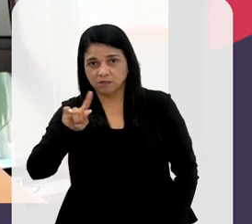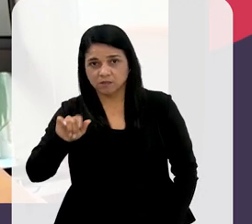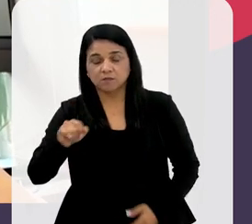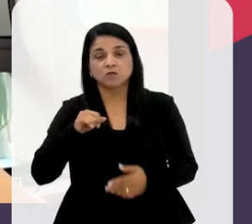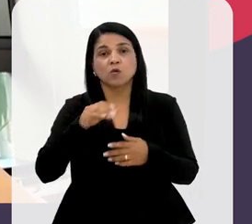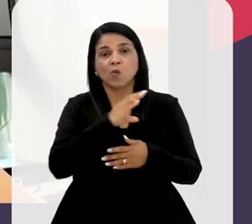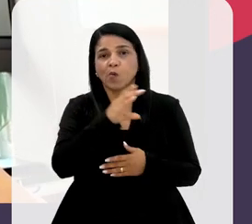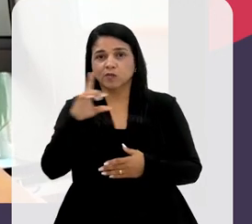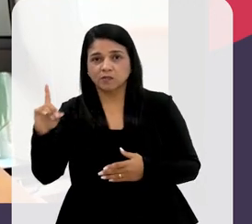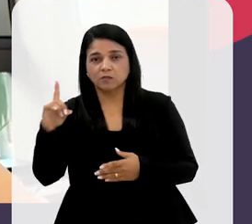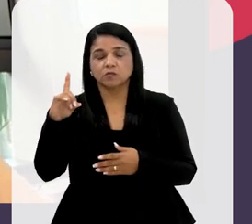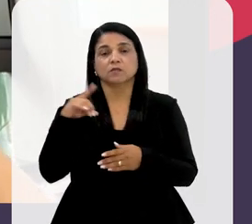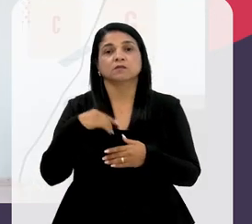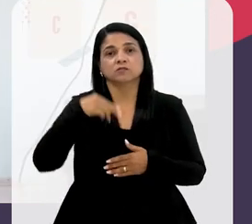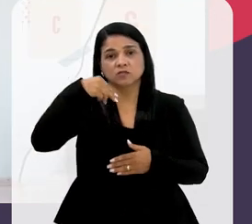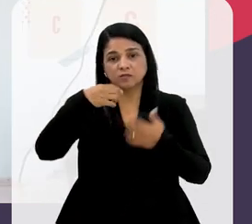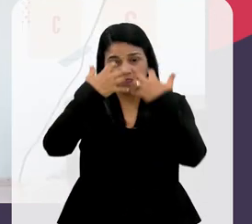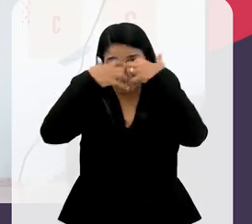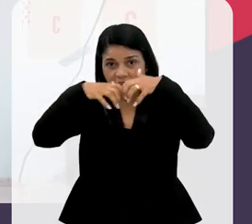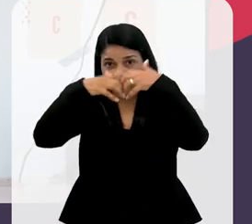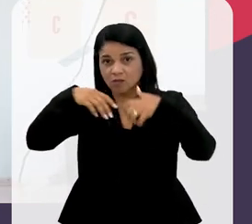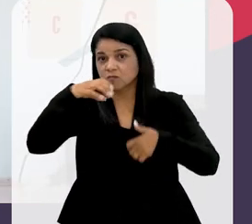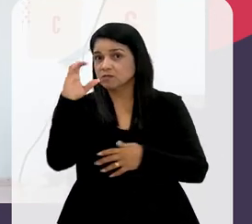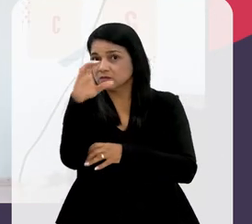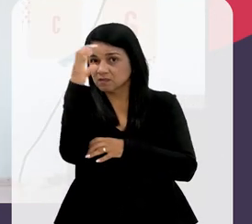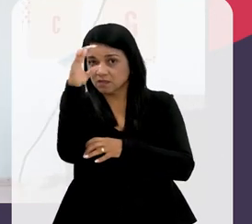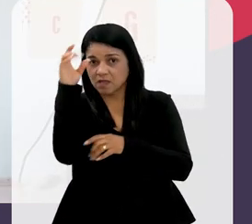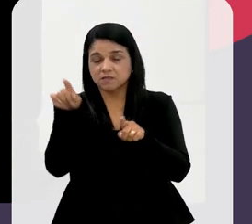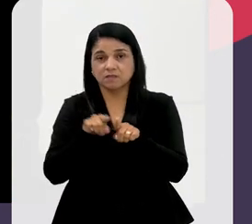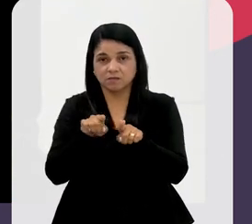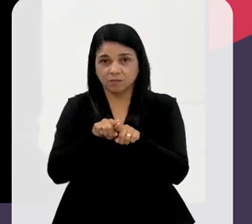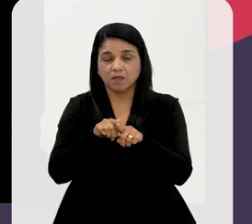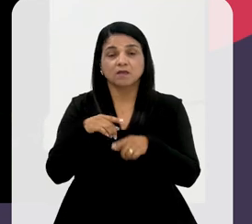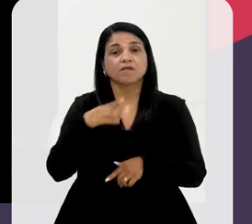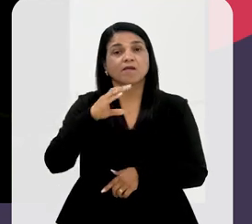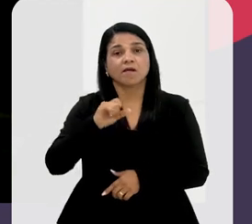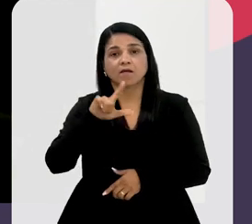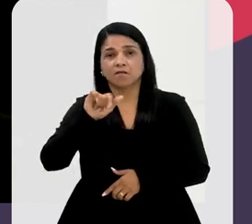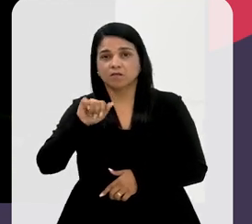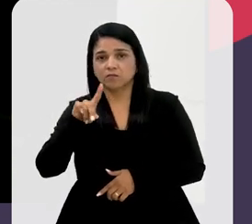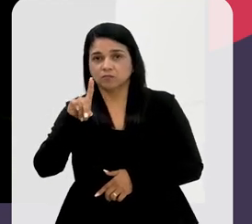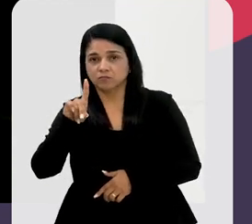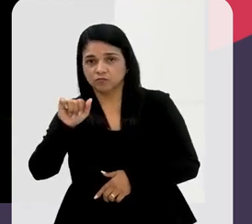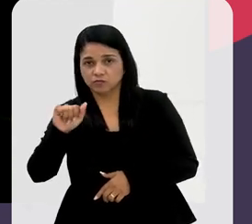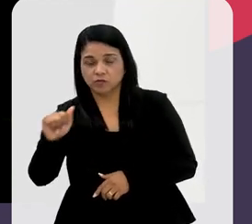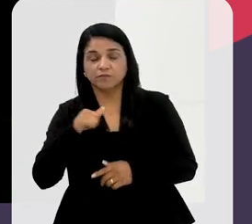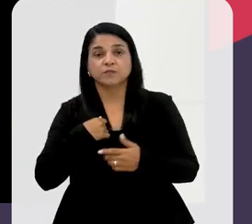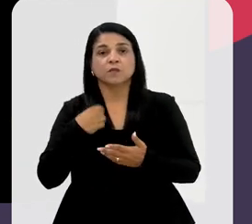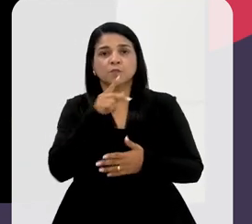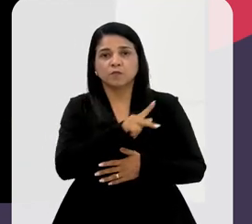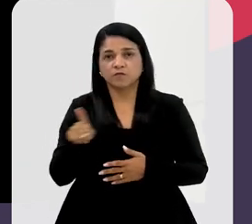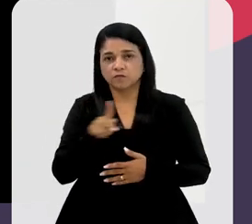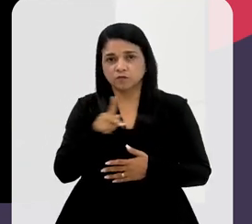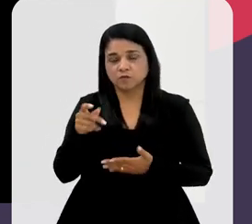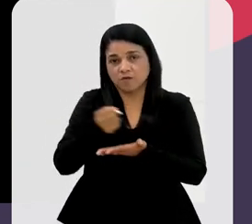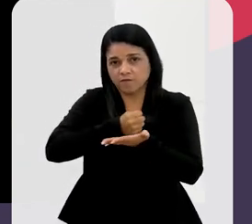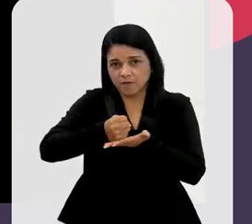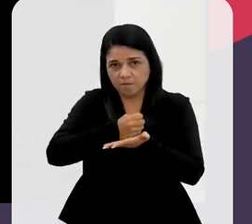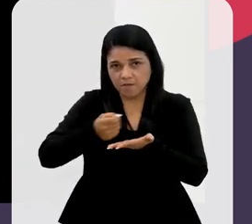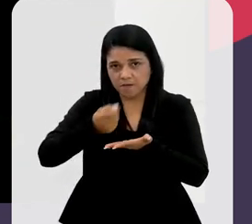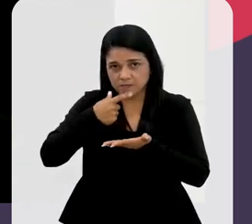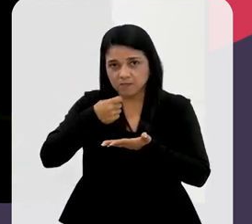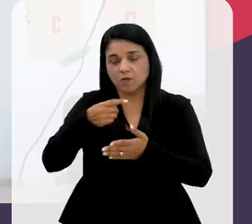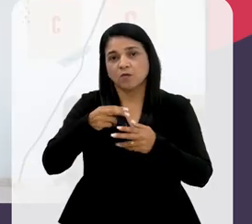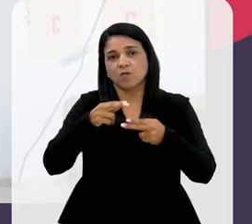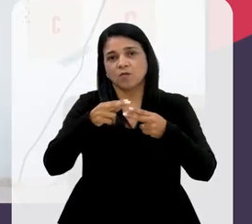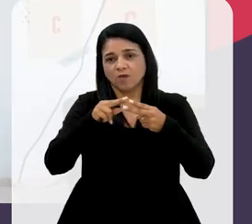do Laboratório de Neurociência Translacional da Unirio, e a Cláudia Figueiredo, professora da Faculdade de Farmácia da